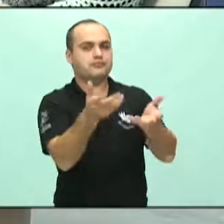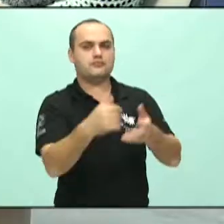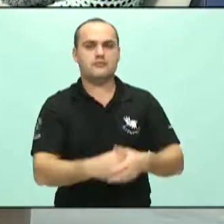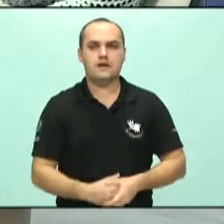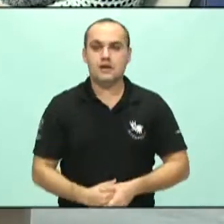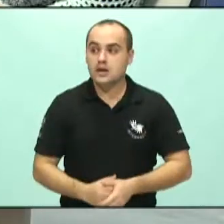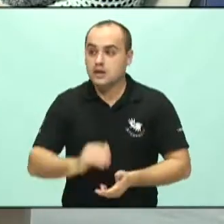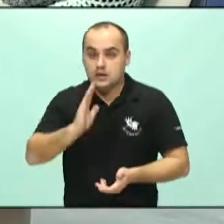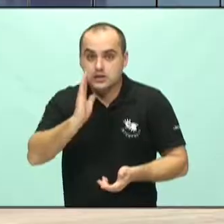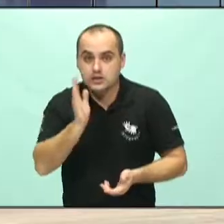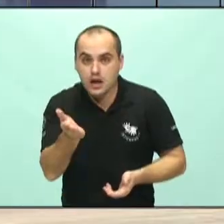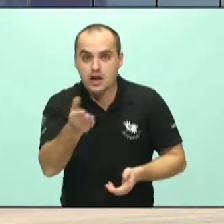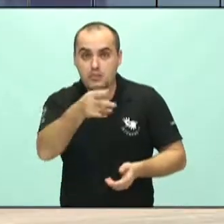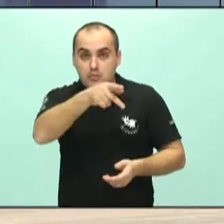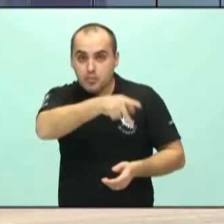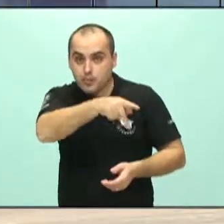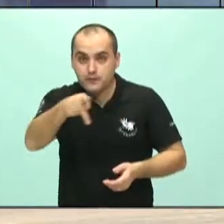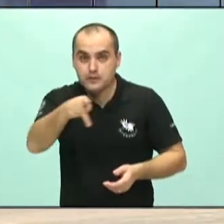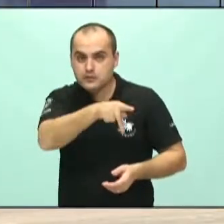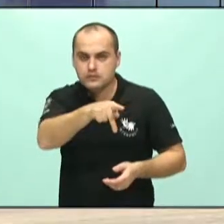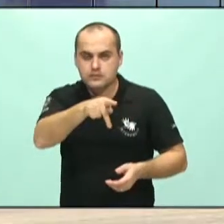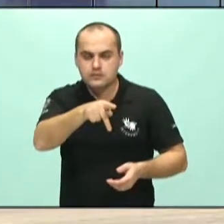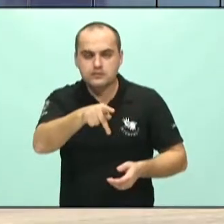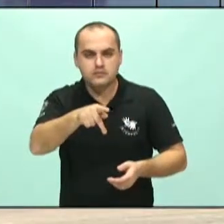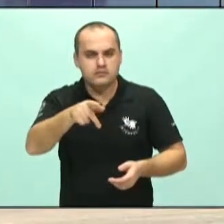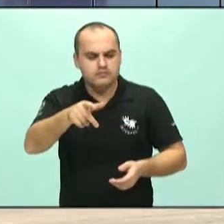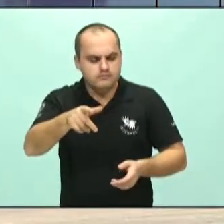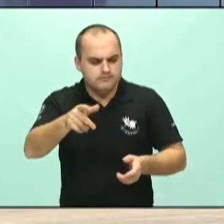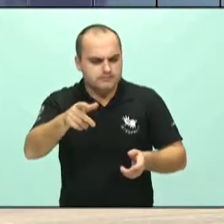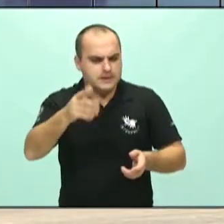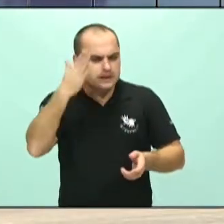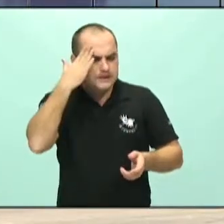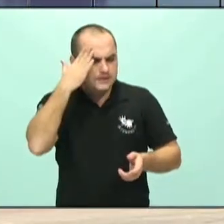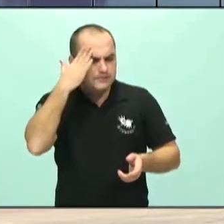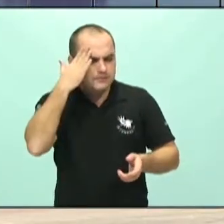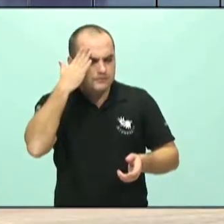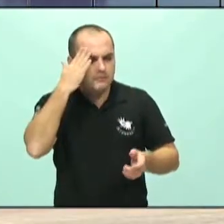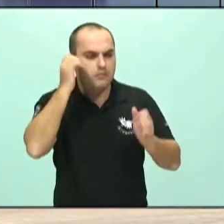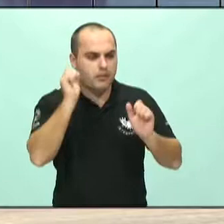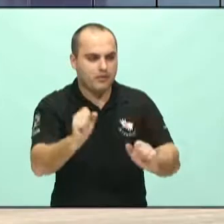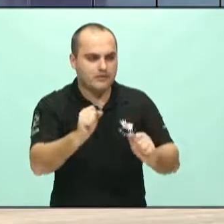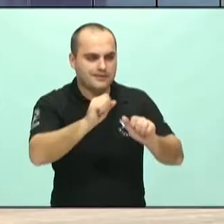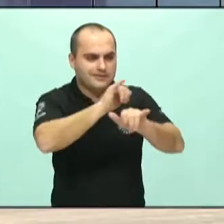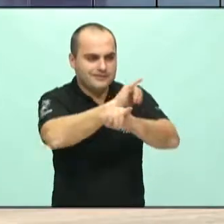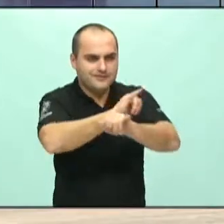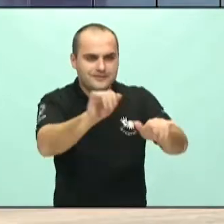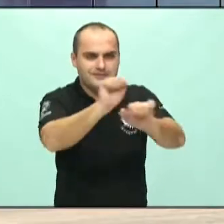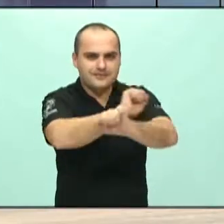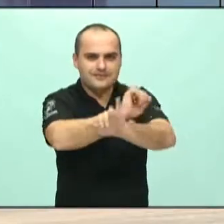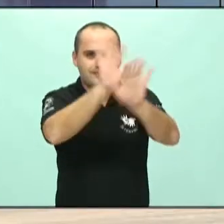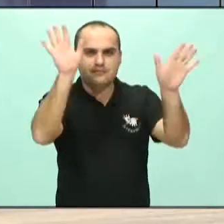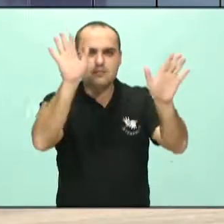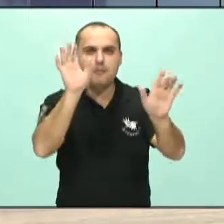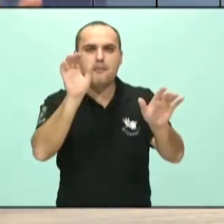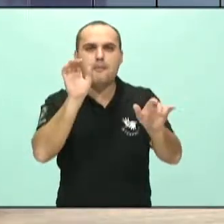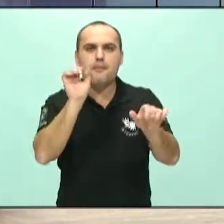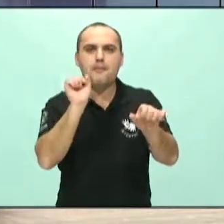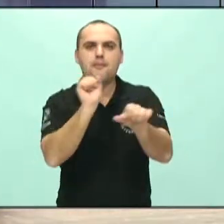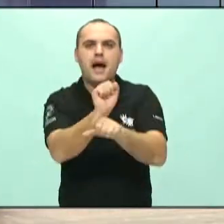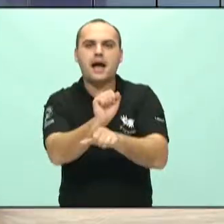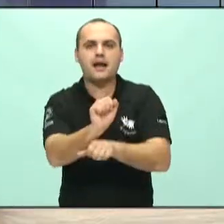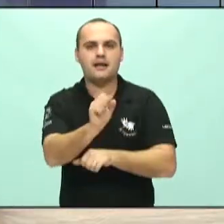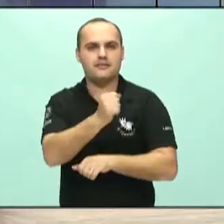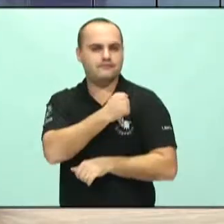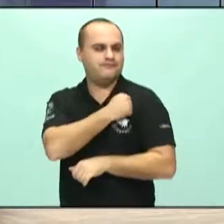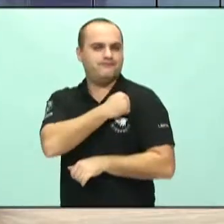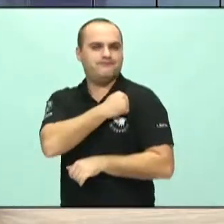eles podem passar essa informação mais clara para os pais, acontece o seguinte, a gente já começa a parar com uma coisa que se chama discriminação e